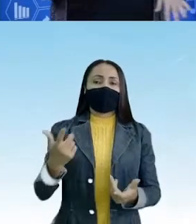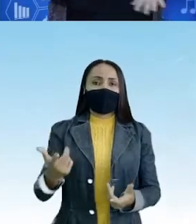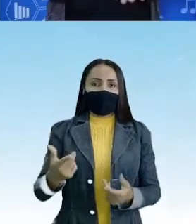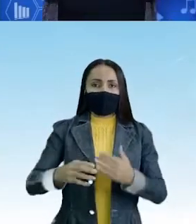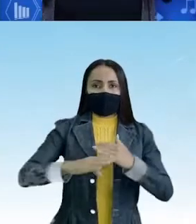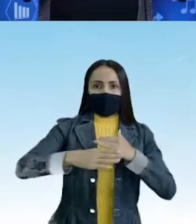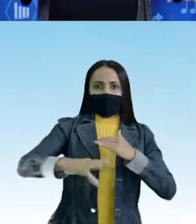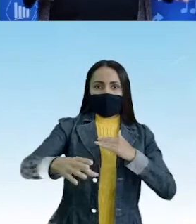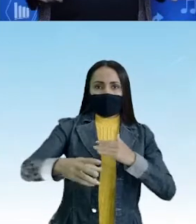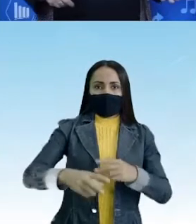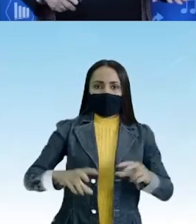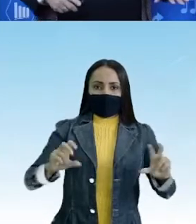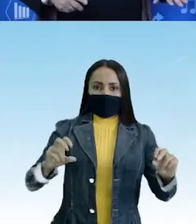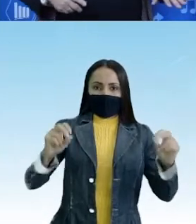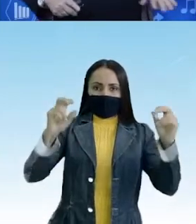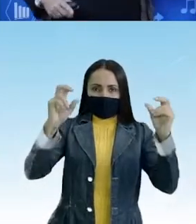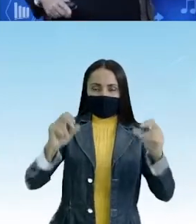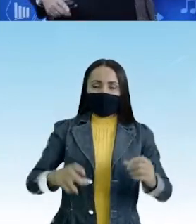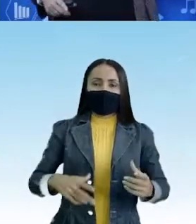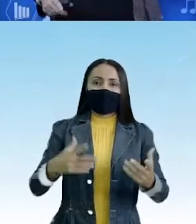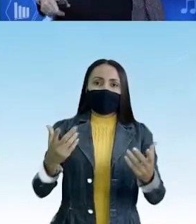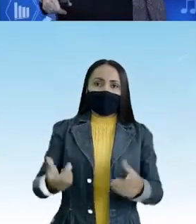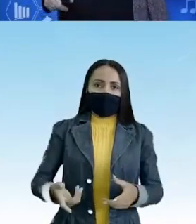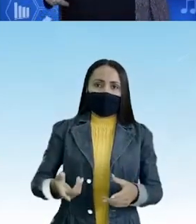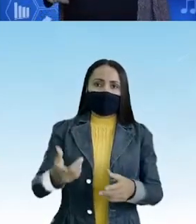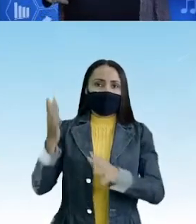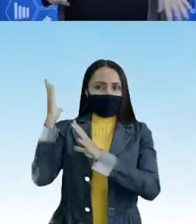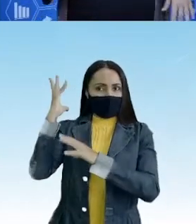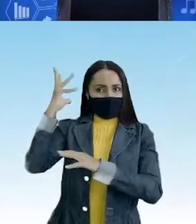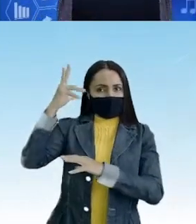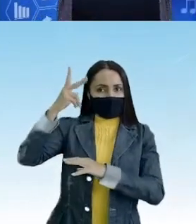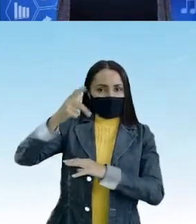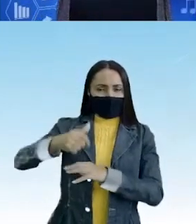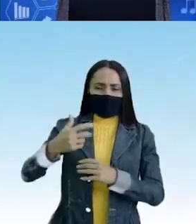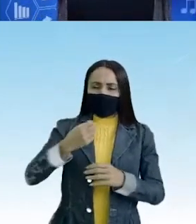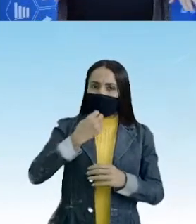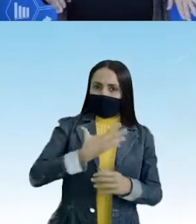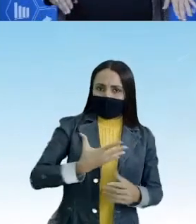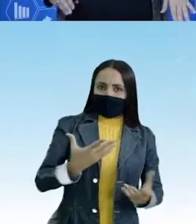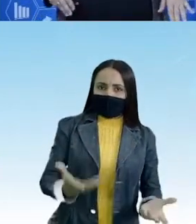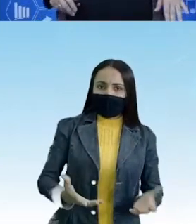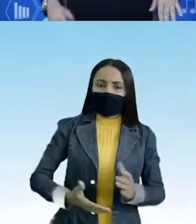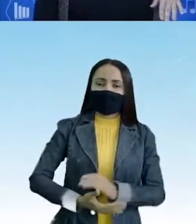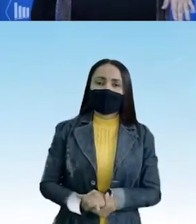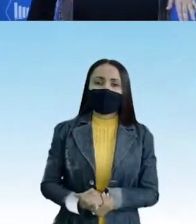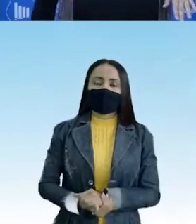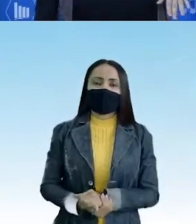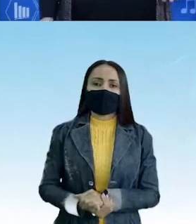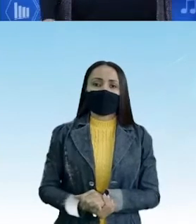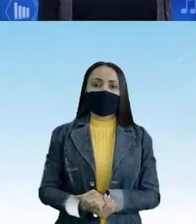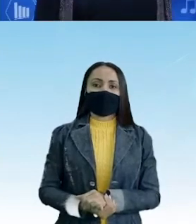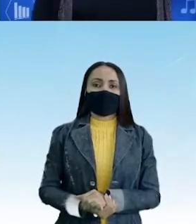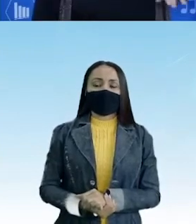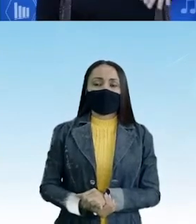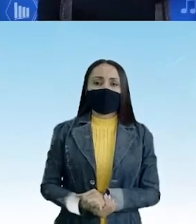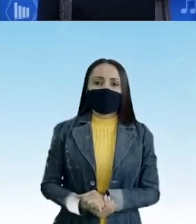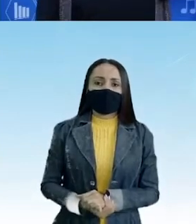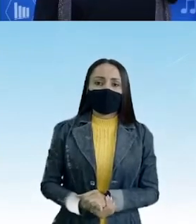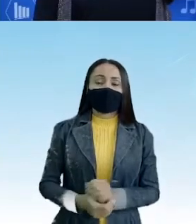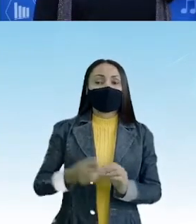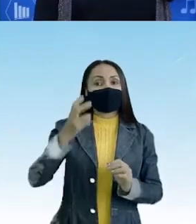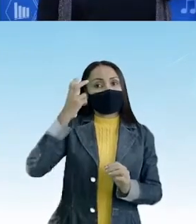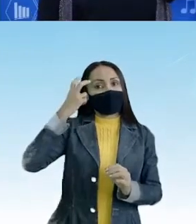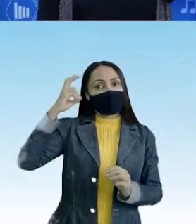nas praias lindas, que madrugada a gente pescava, era muito bom, porém eu ia com muito medo, tá? A